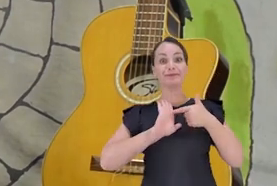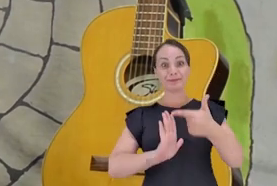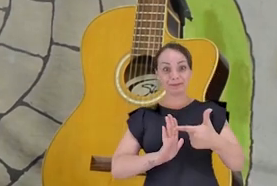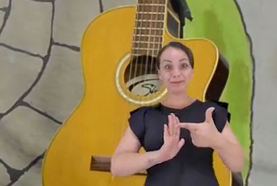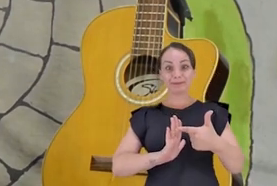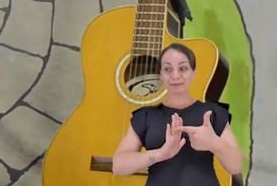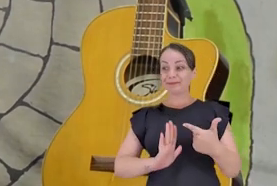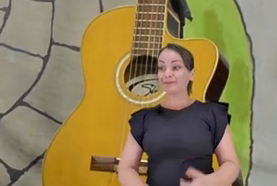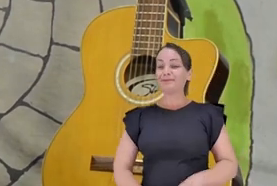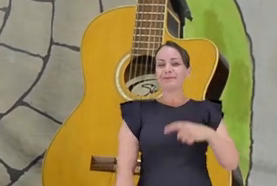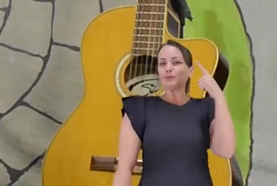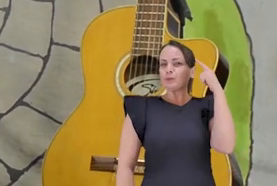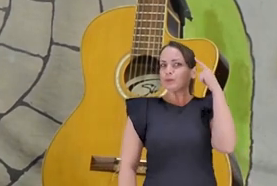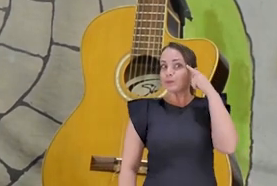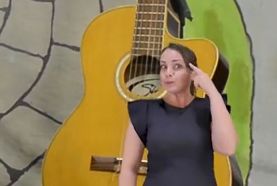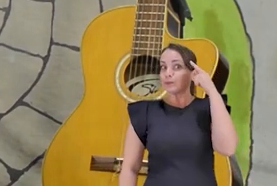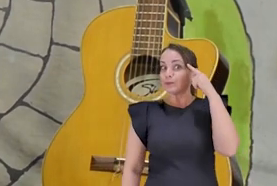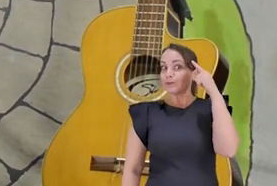tem que concentrar.